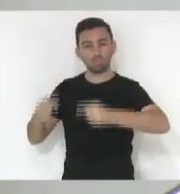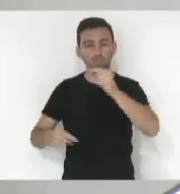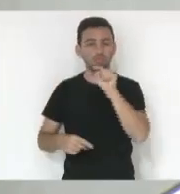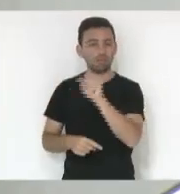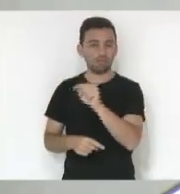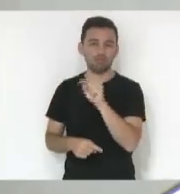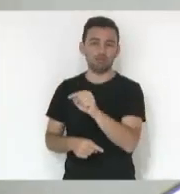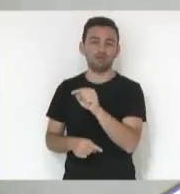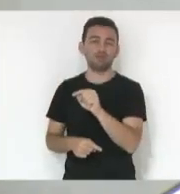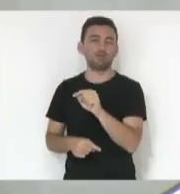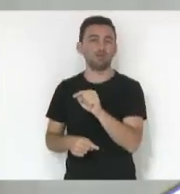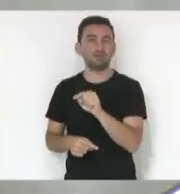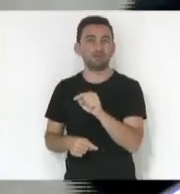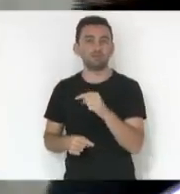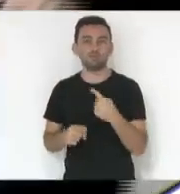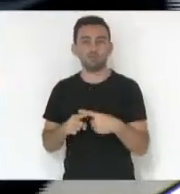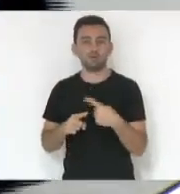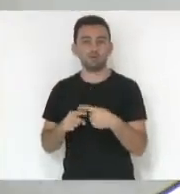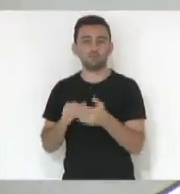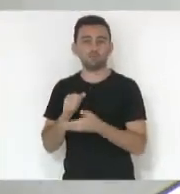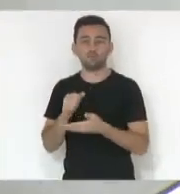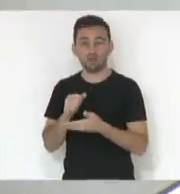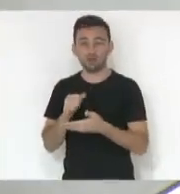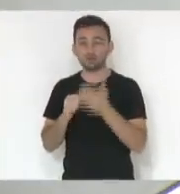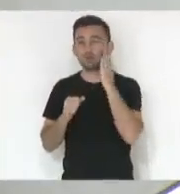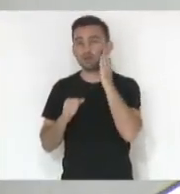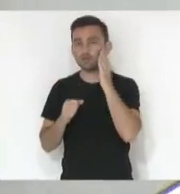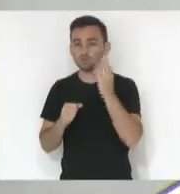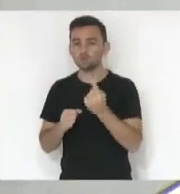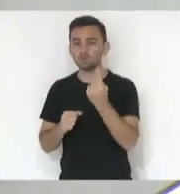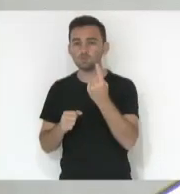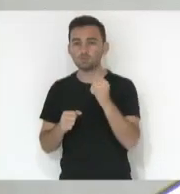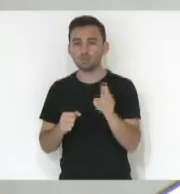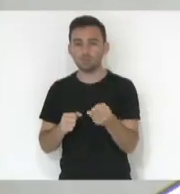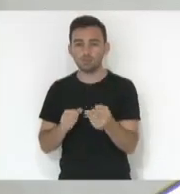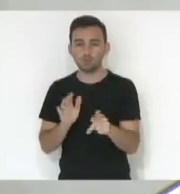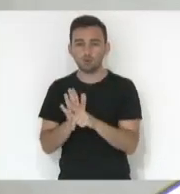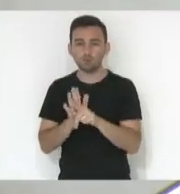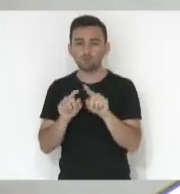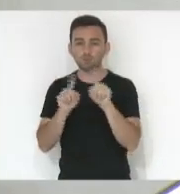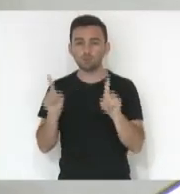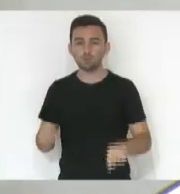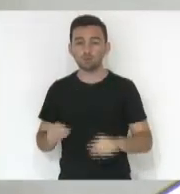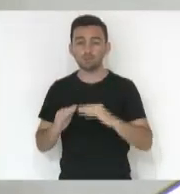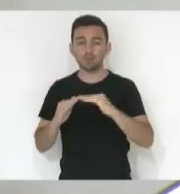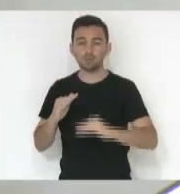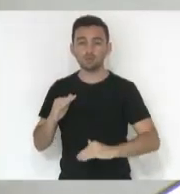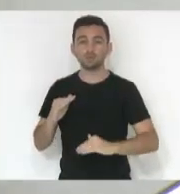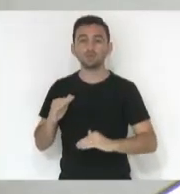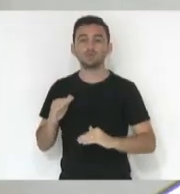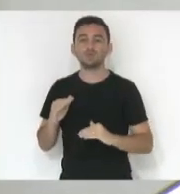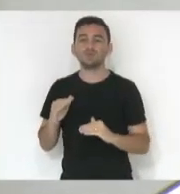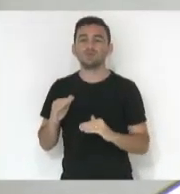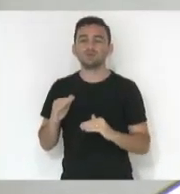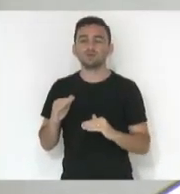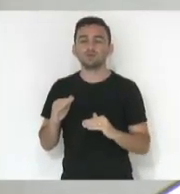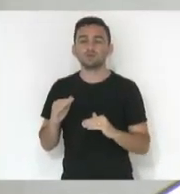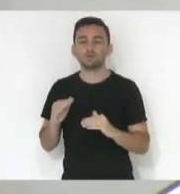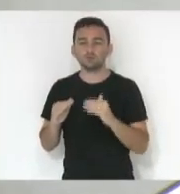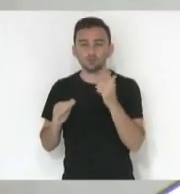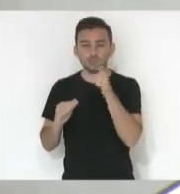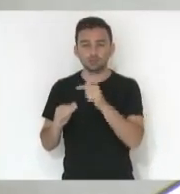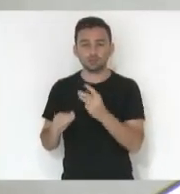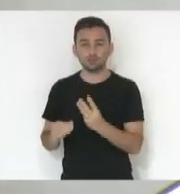base, a menos de 1 milhão de aposentados da iniciativa pública recebem o equivalente a